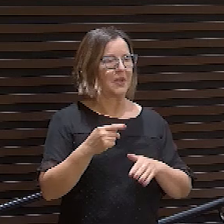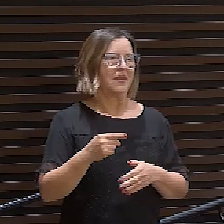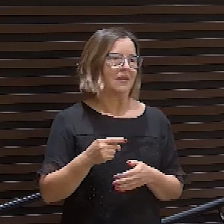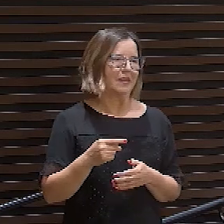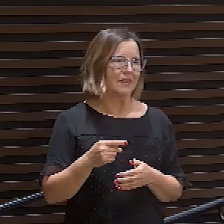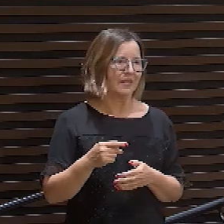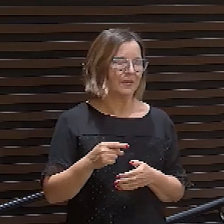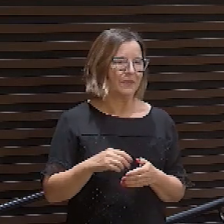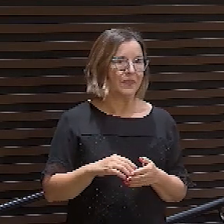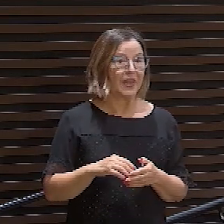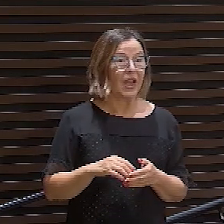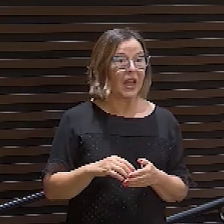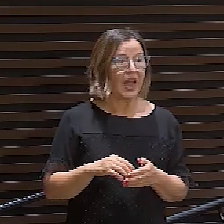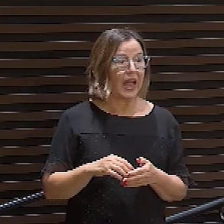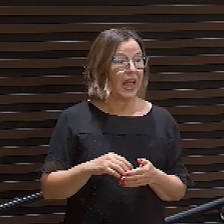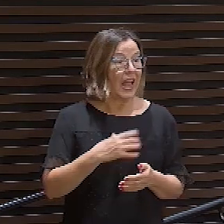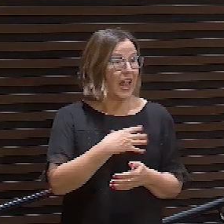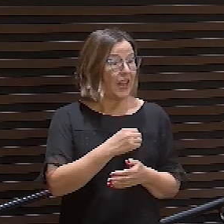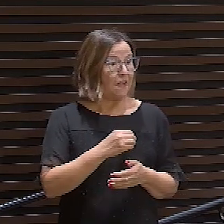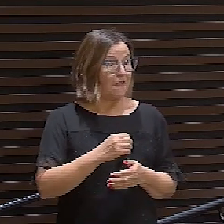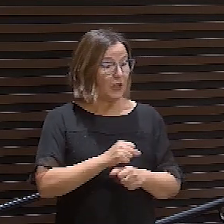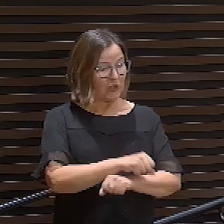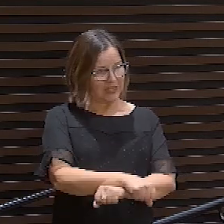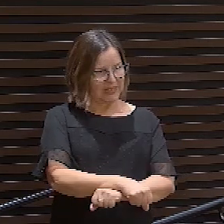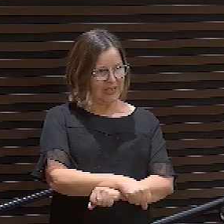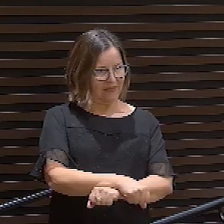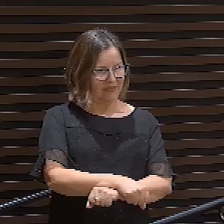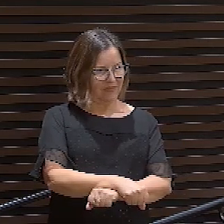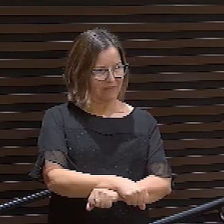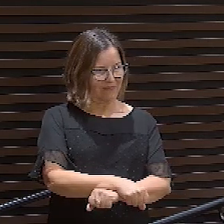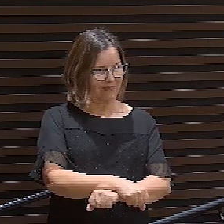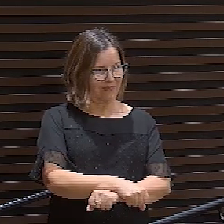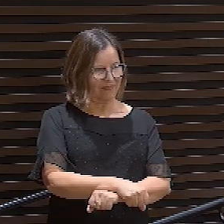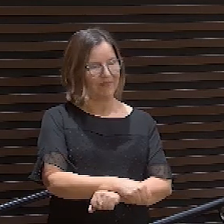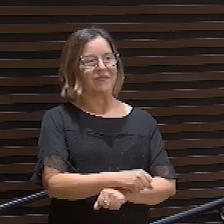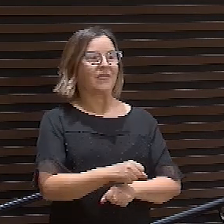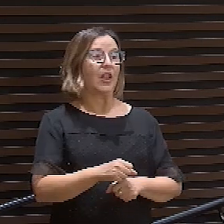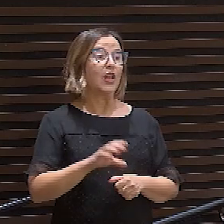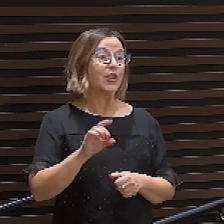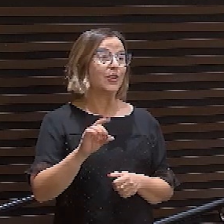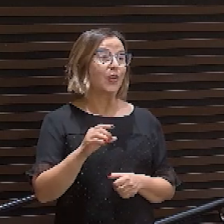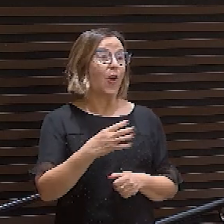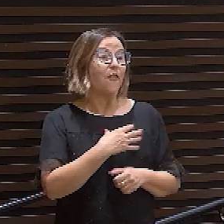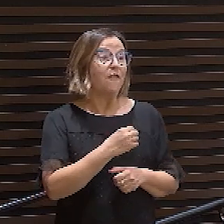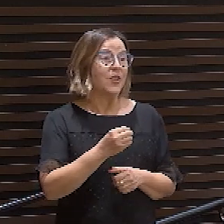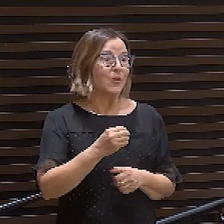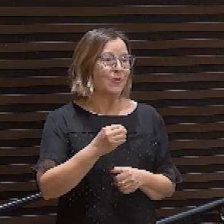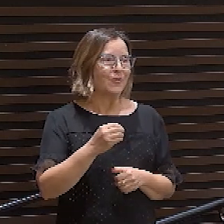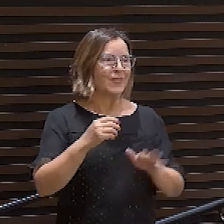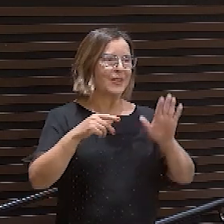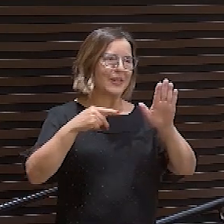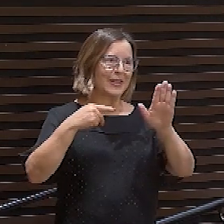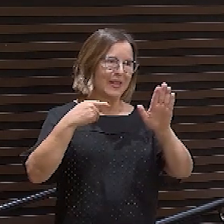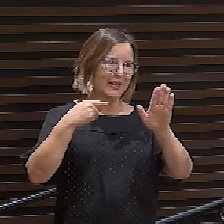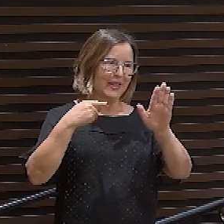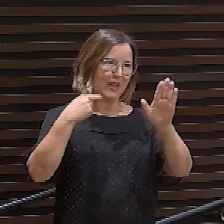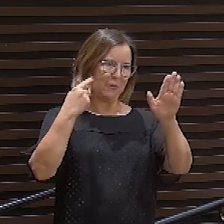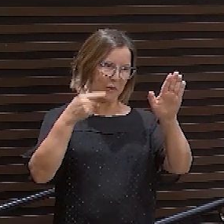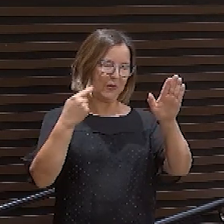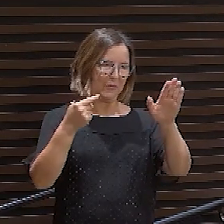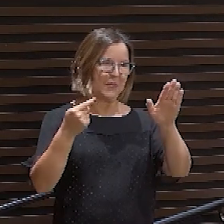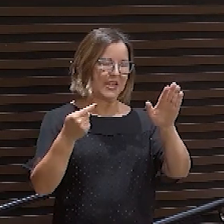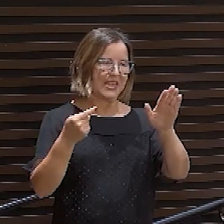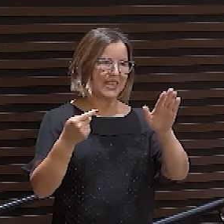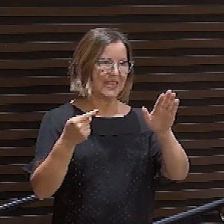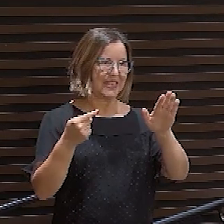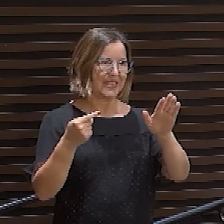Deus. Só os filhos da promessa. Só os filhos que Ele mesmo gerou